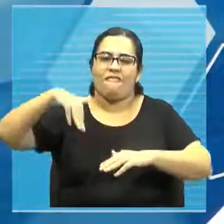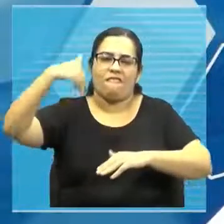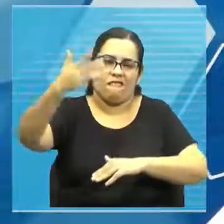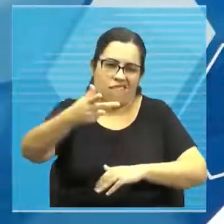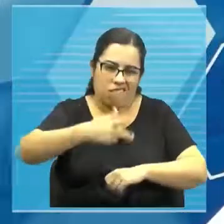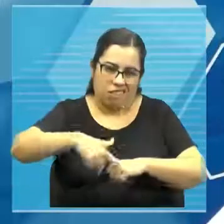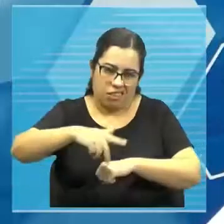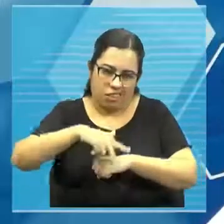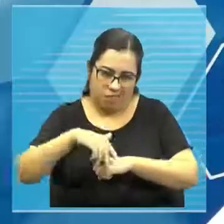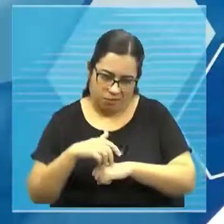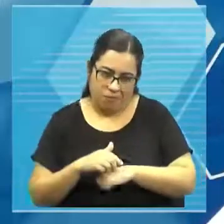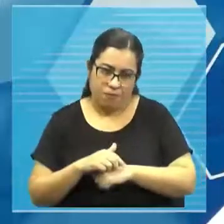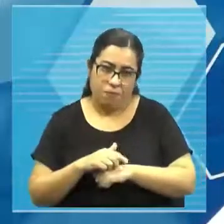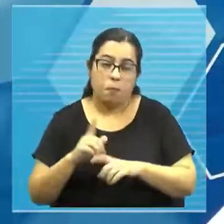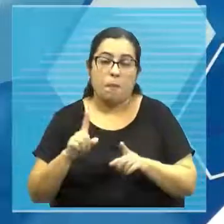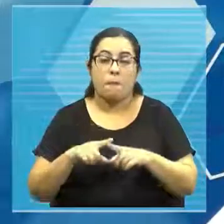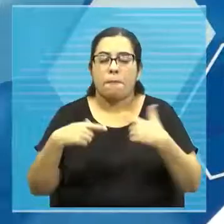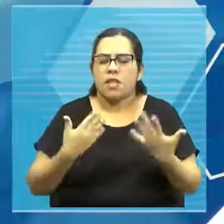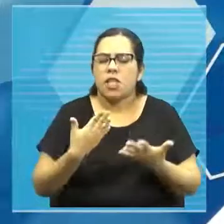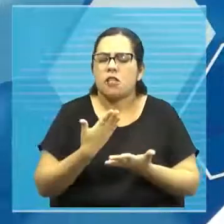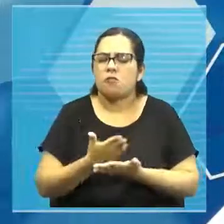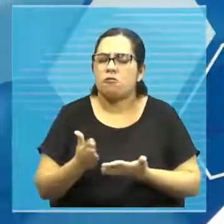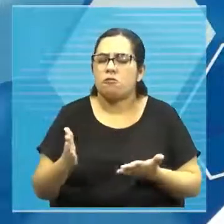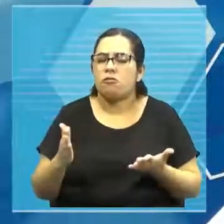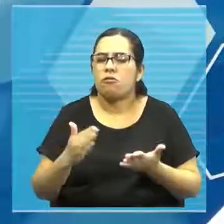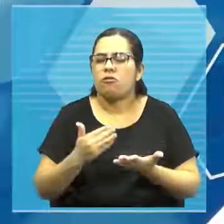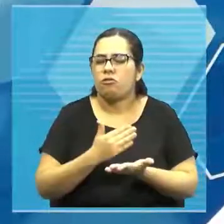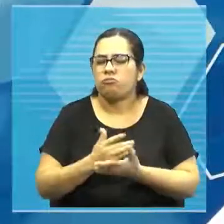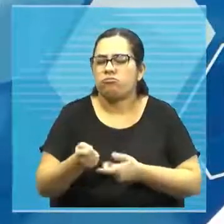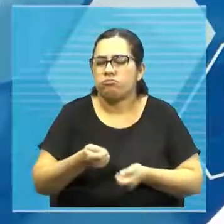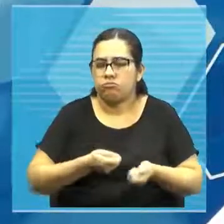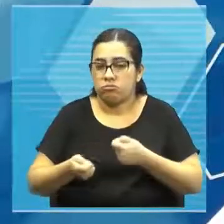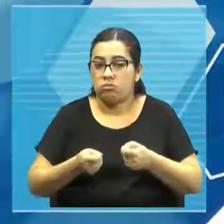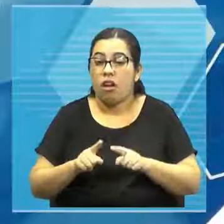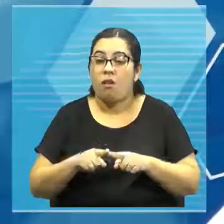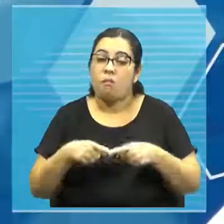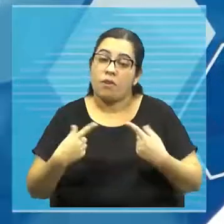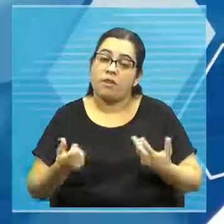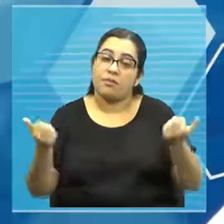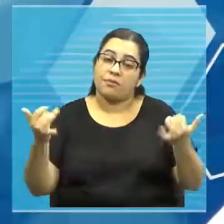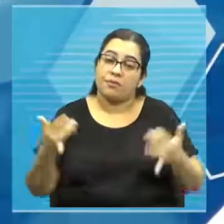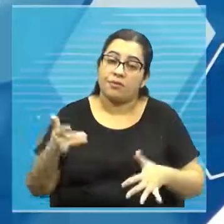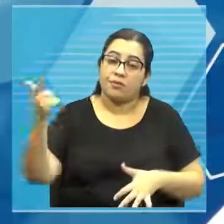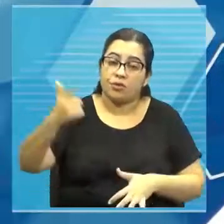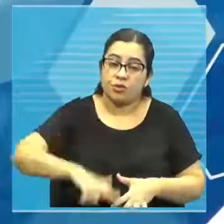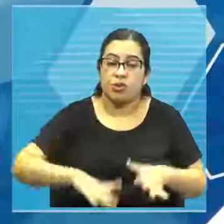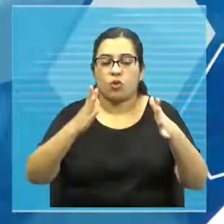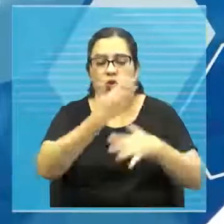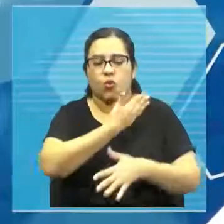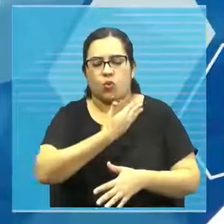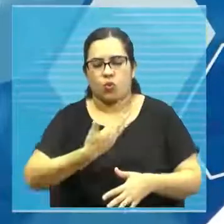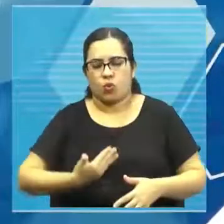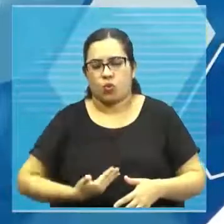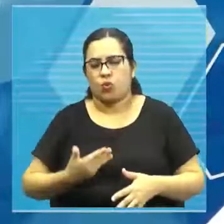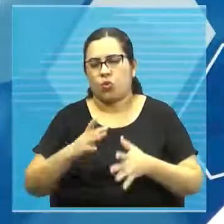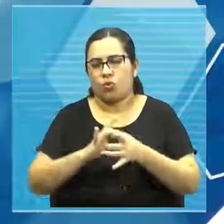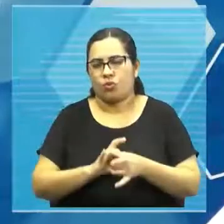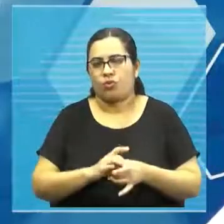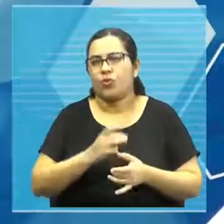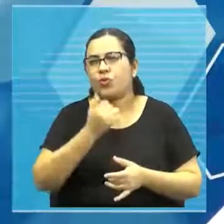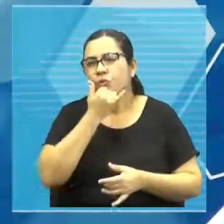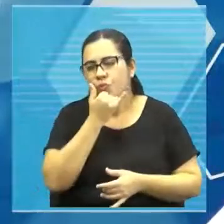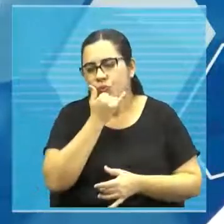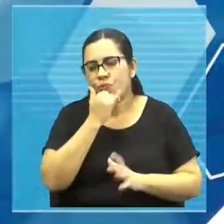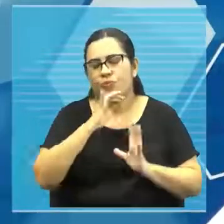internacional mas volto a dizer com essa expansão da globalização o que mais vigora o que